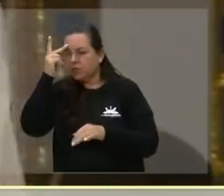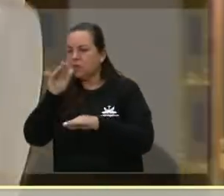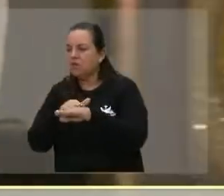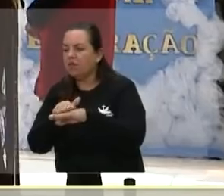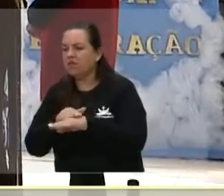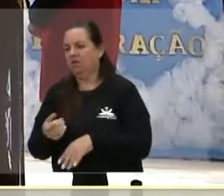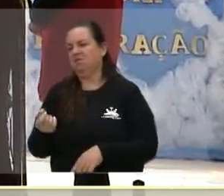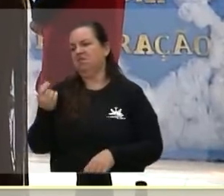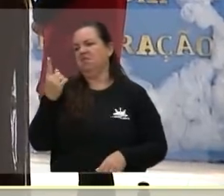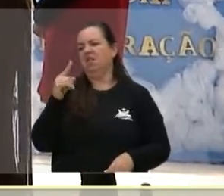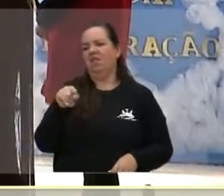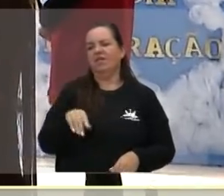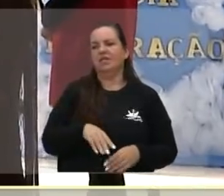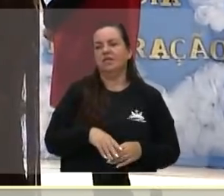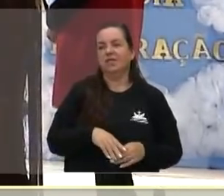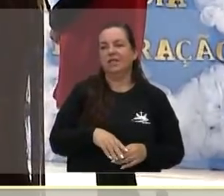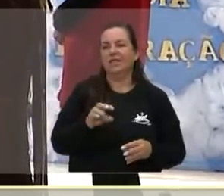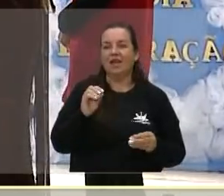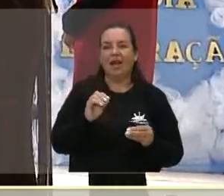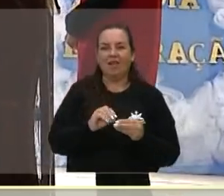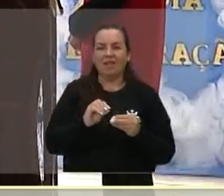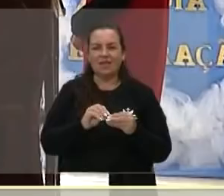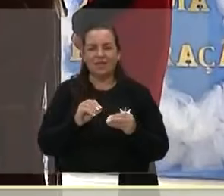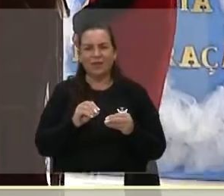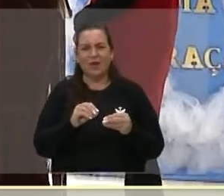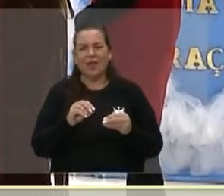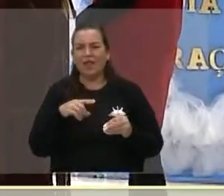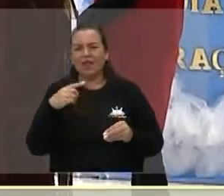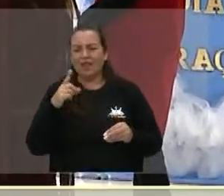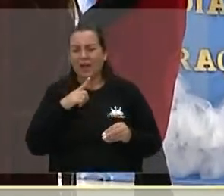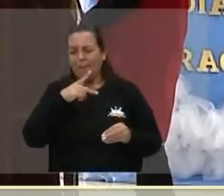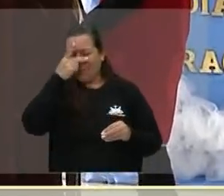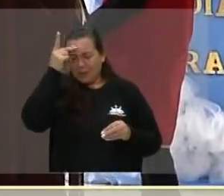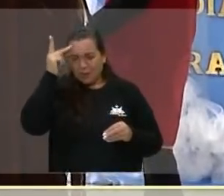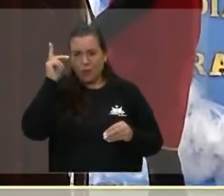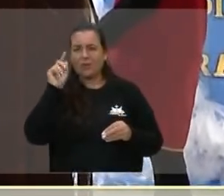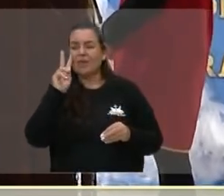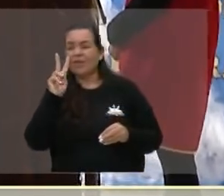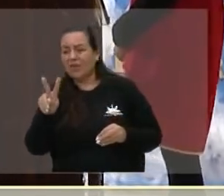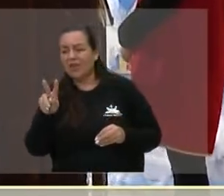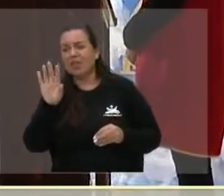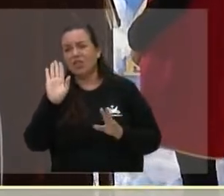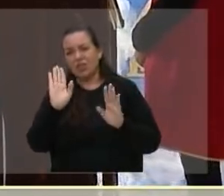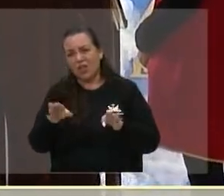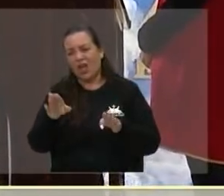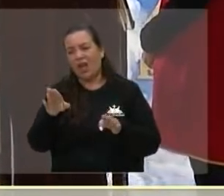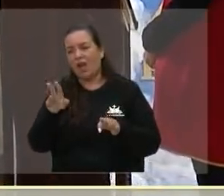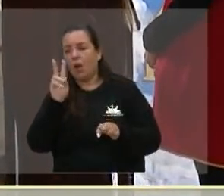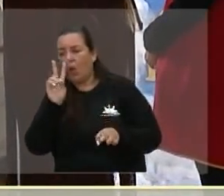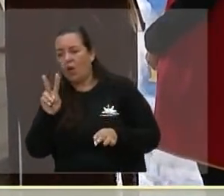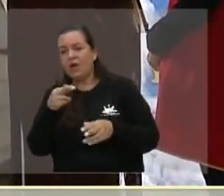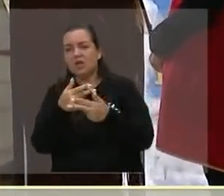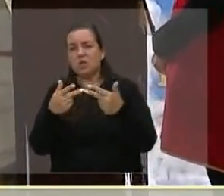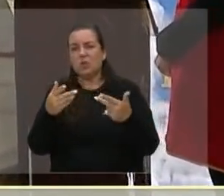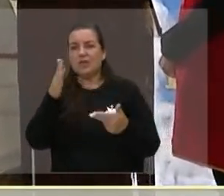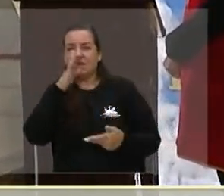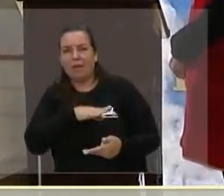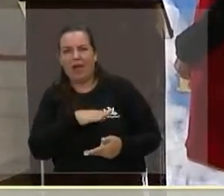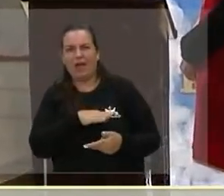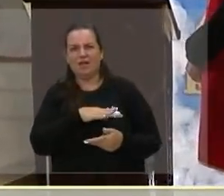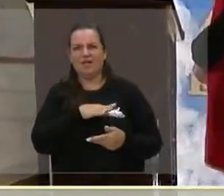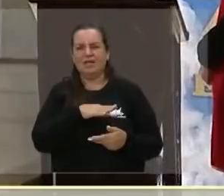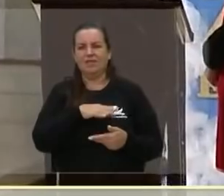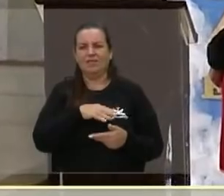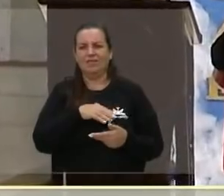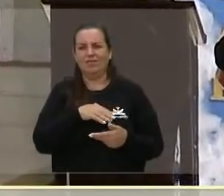você viu uma pessoa agindo tem gente que naturalmente vai para o lado ruim vai para o lado malicioso